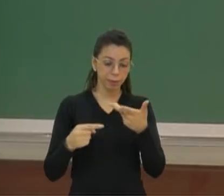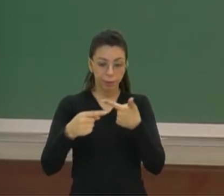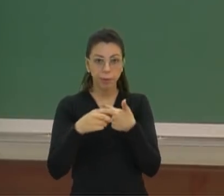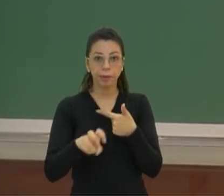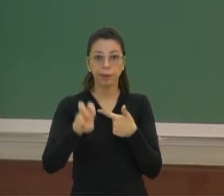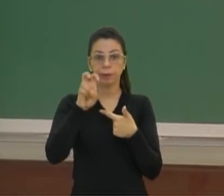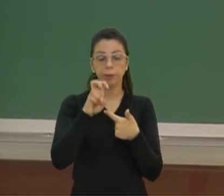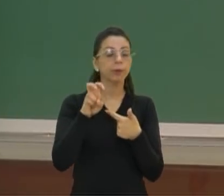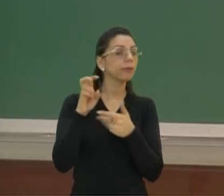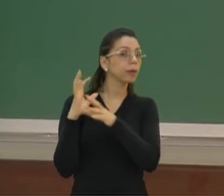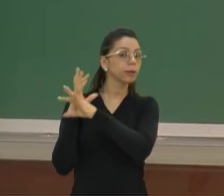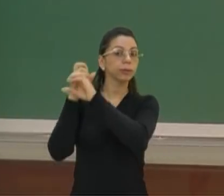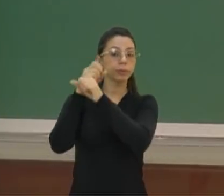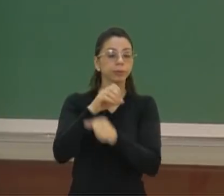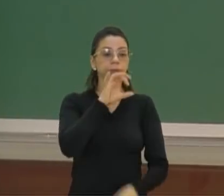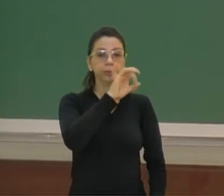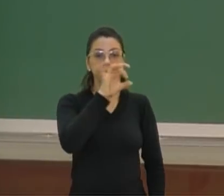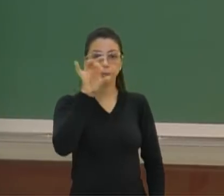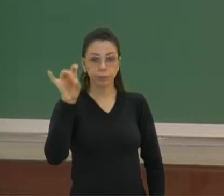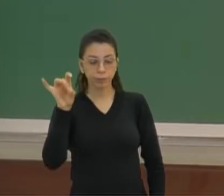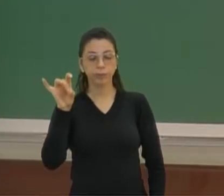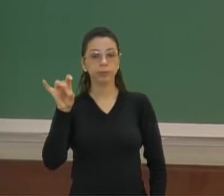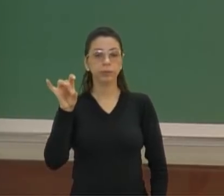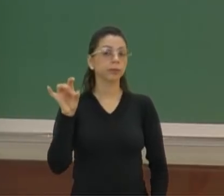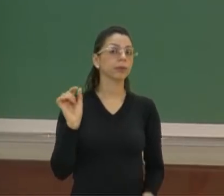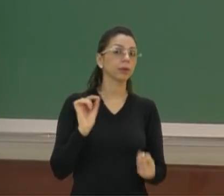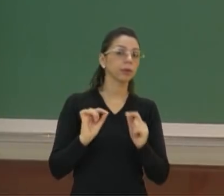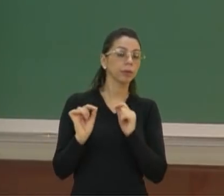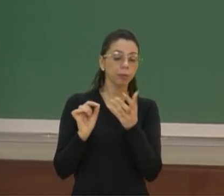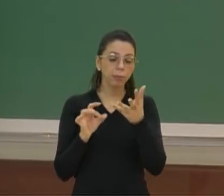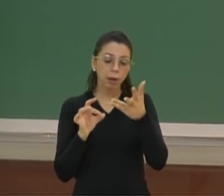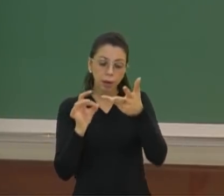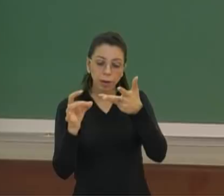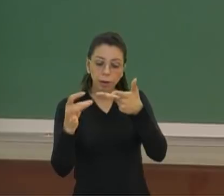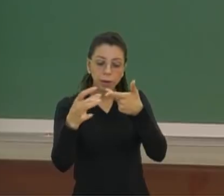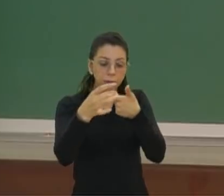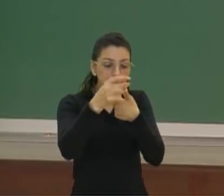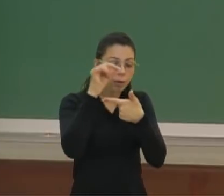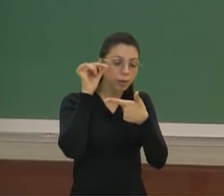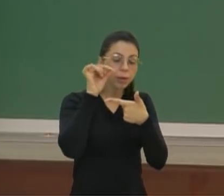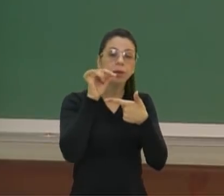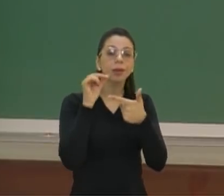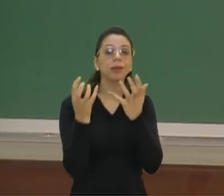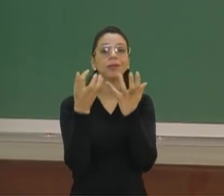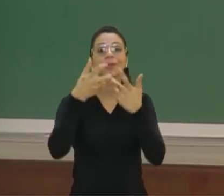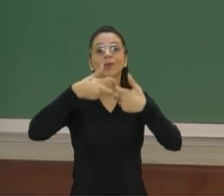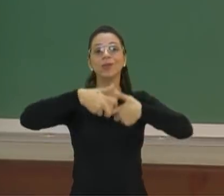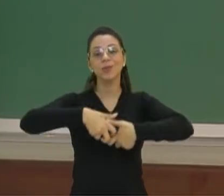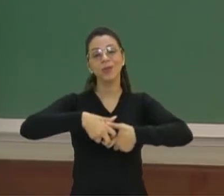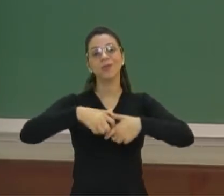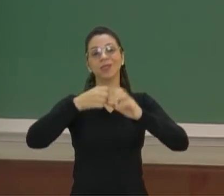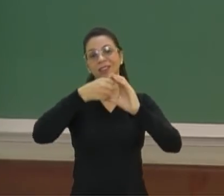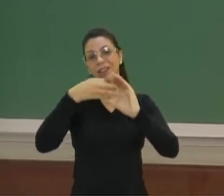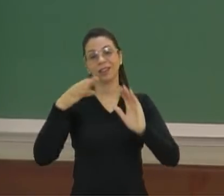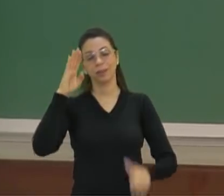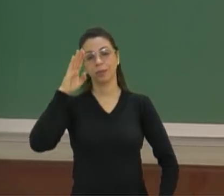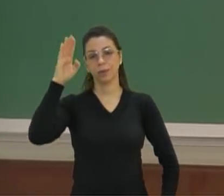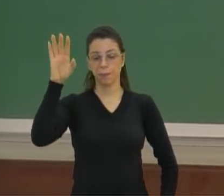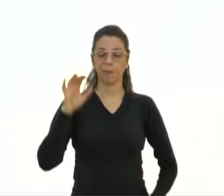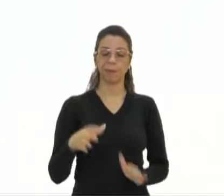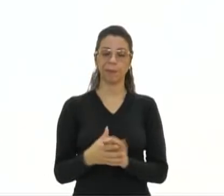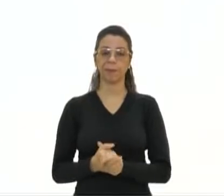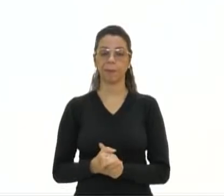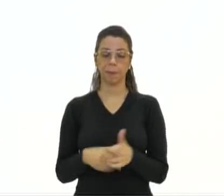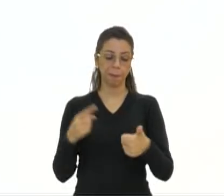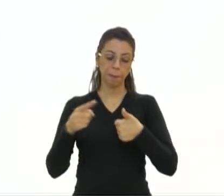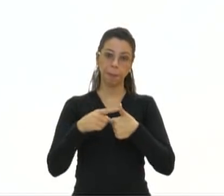sentidos, vamos relembrar cada um deles e para que eles servem, quais suas principais características. Vamos falar do primeiro, da visão?